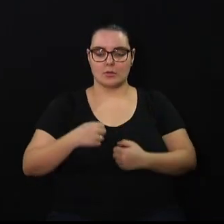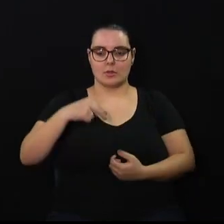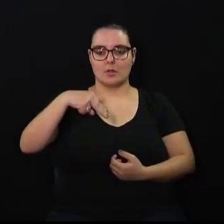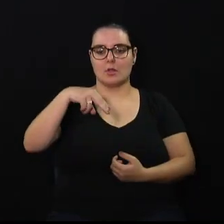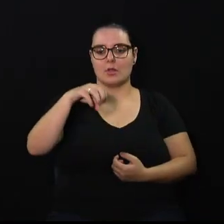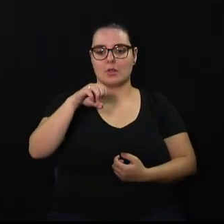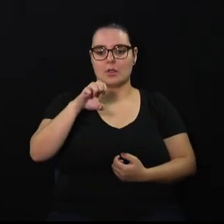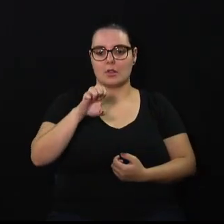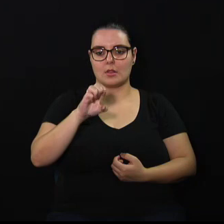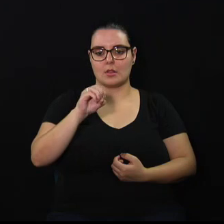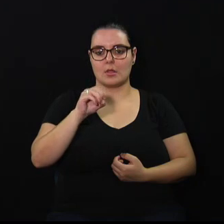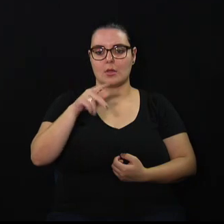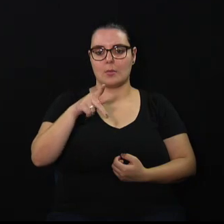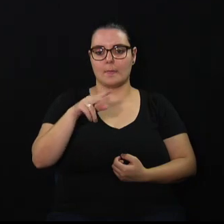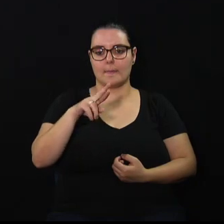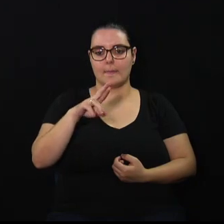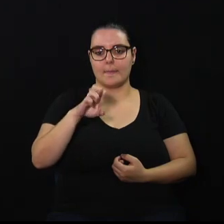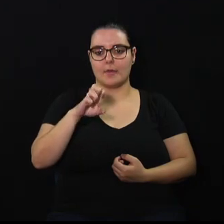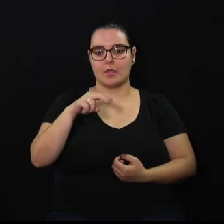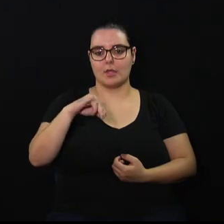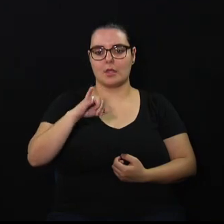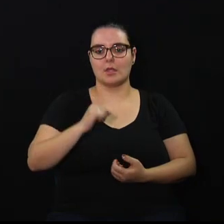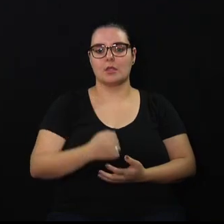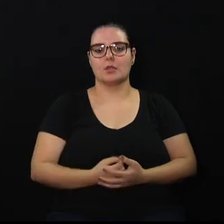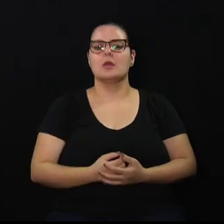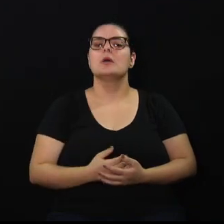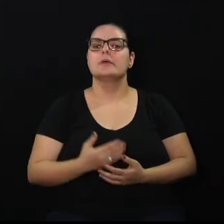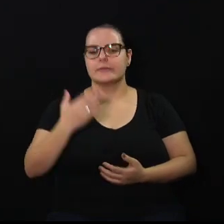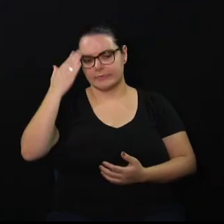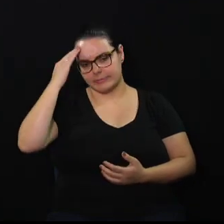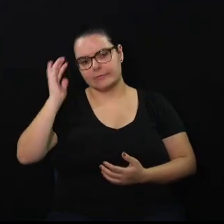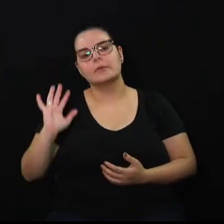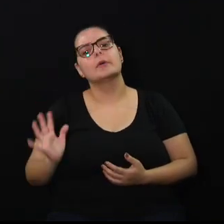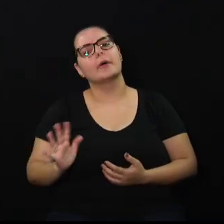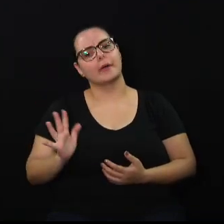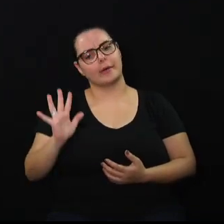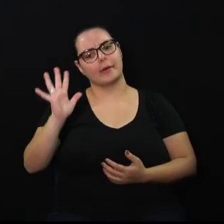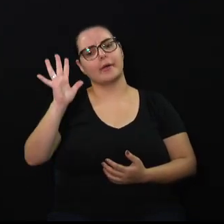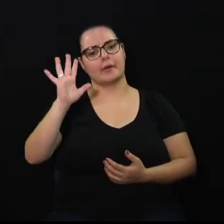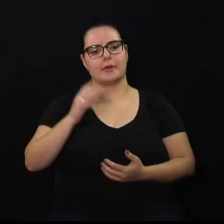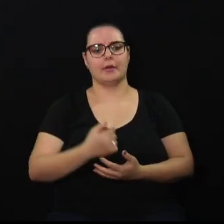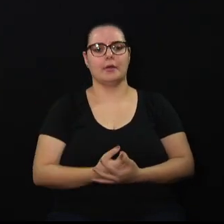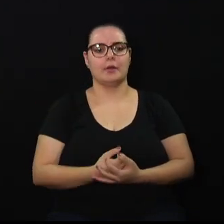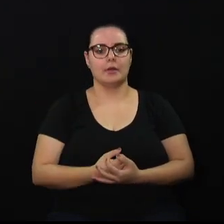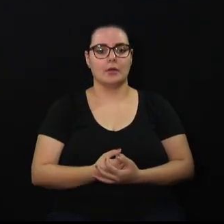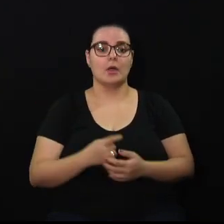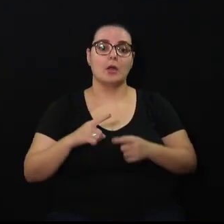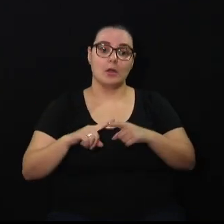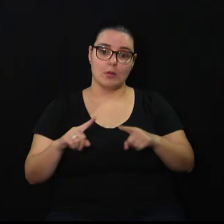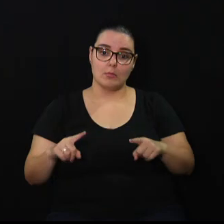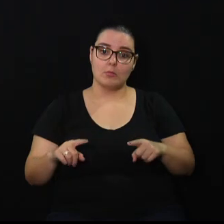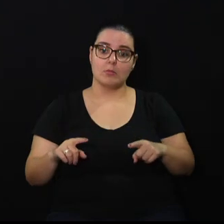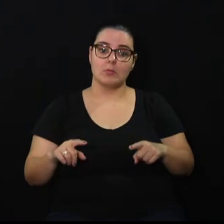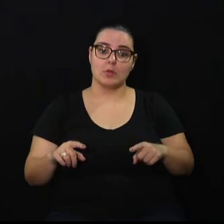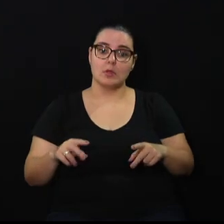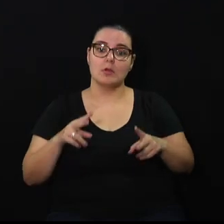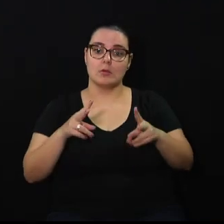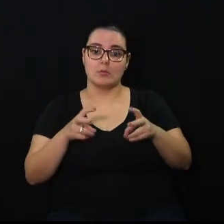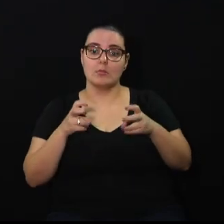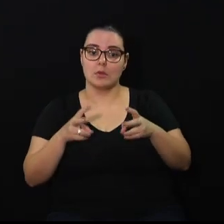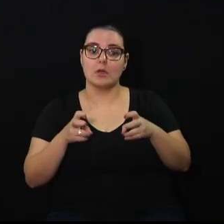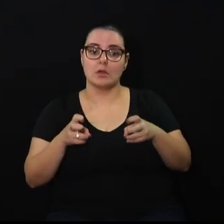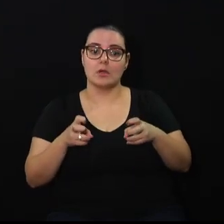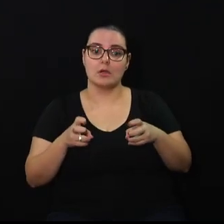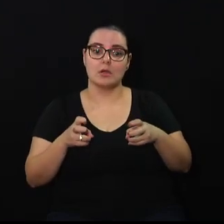tentem também só que a gente sabe o valor de cada coisas dessas né mas eu tenho visto resultados também com